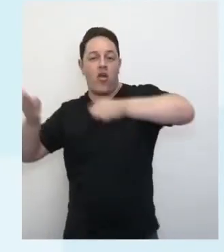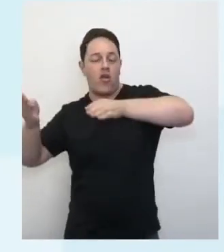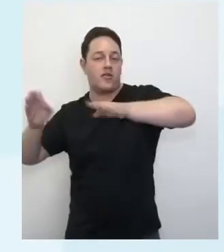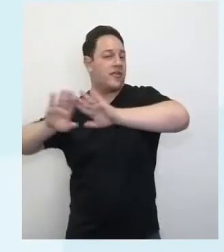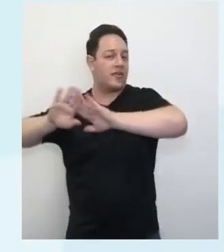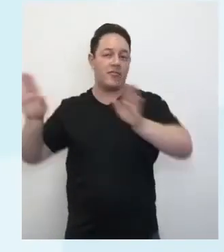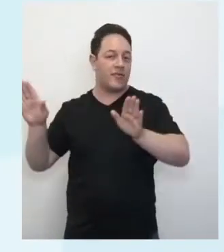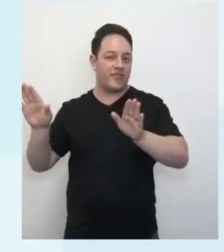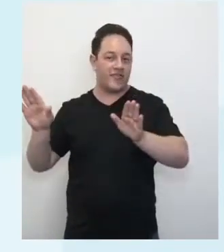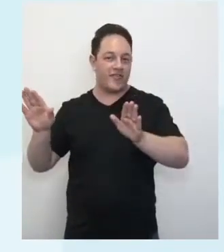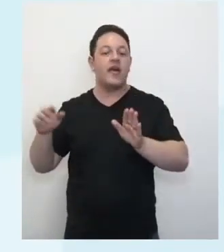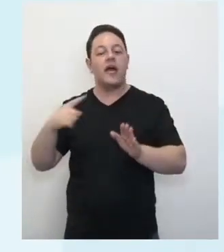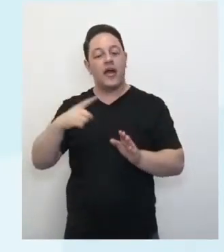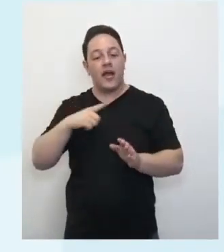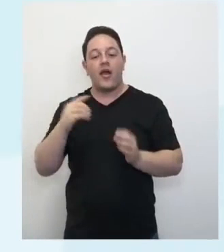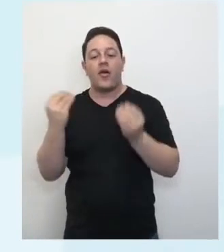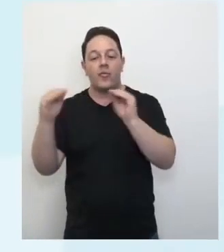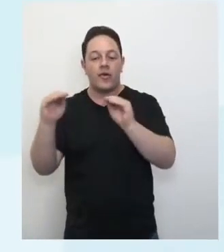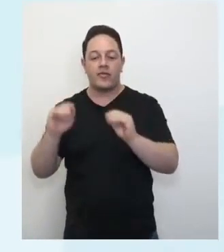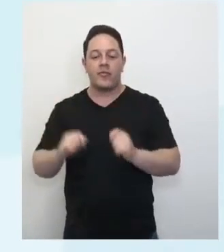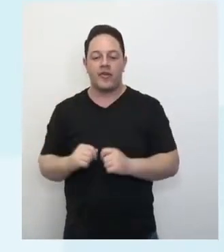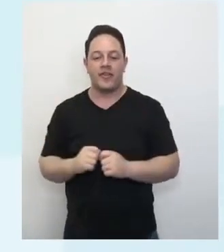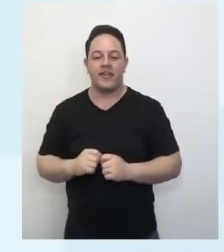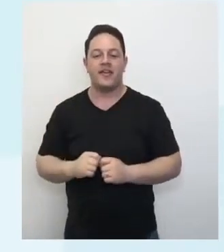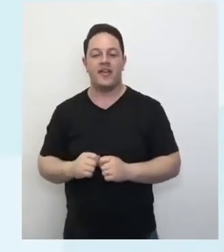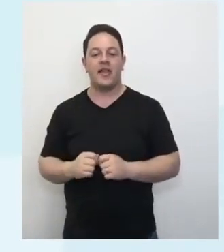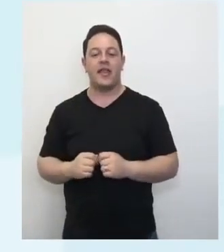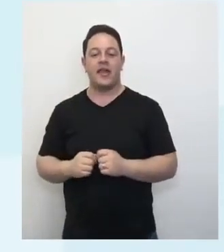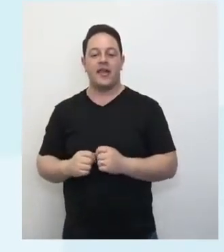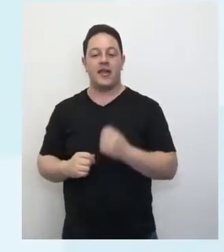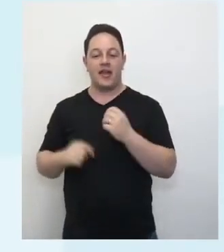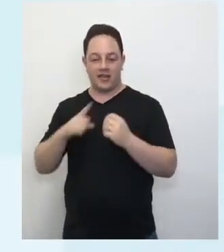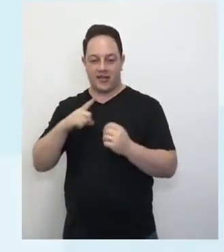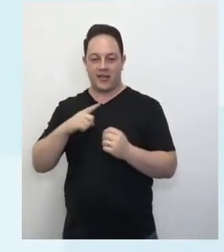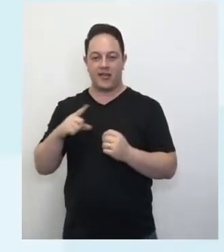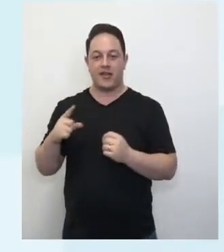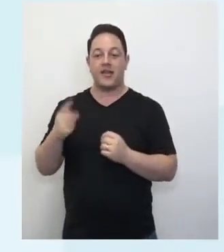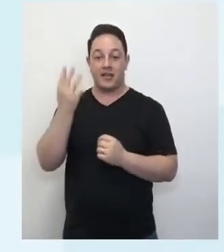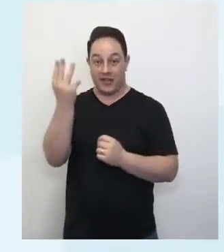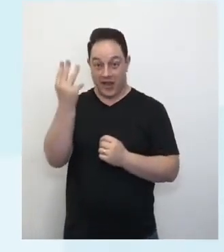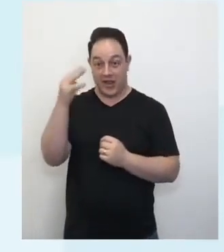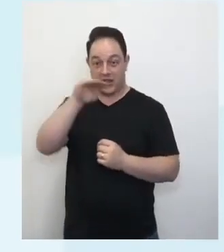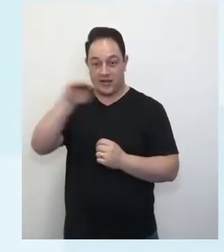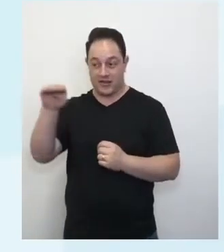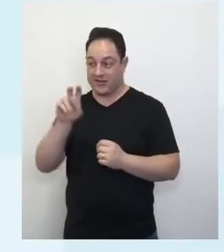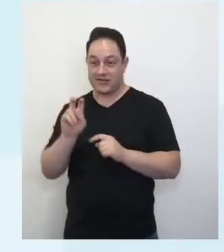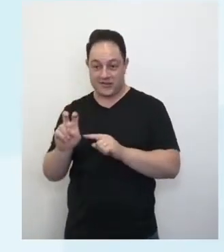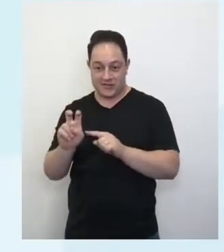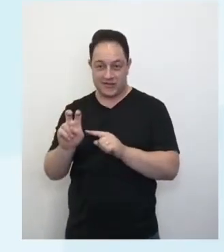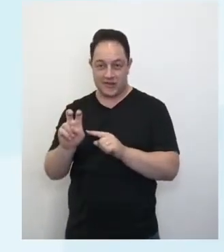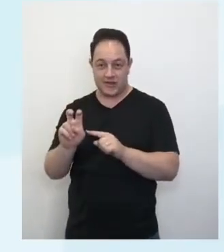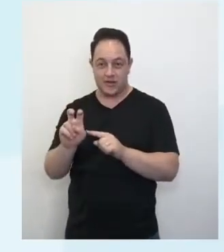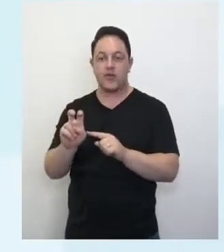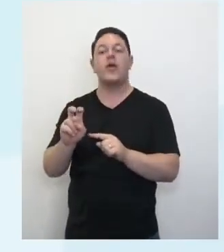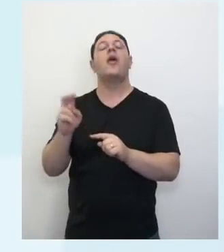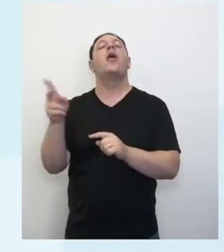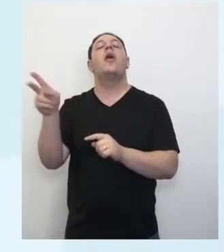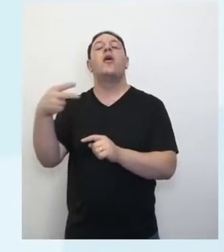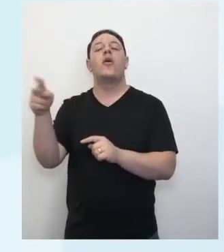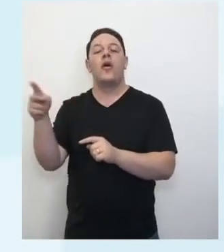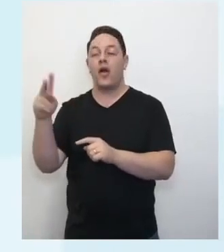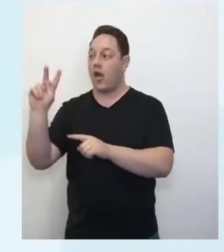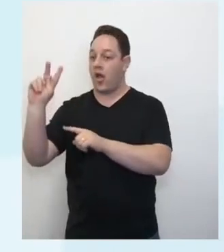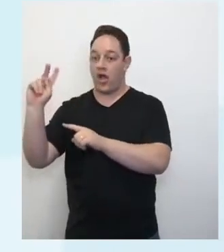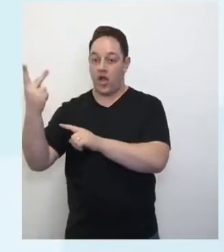Então eu fico com uma expressão Bem Mais Simples eu fico com 3 sobre 5 =